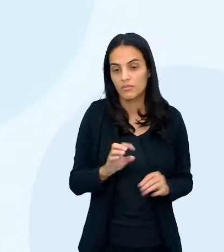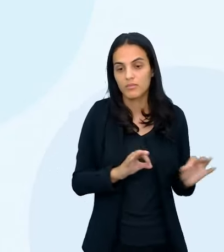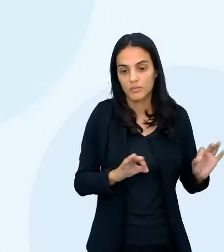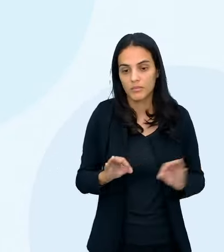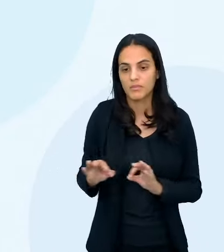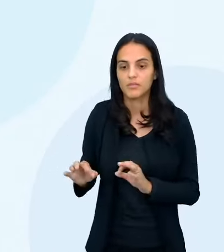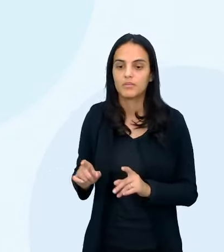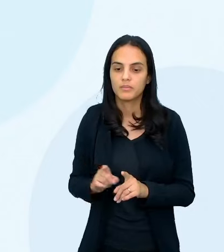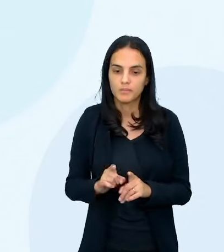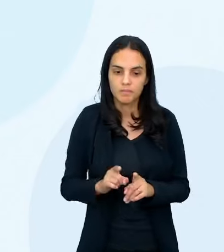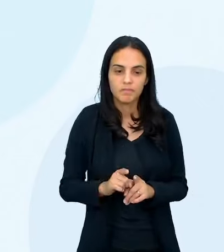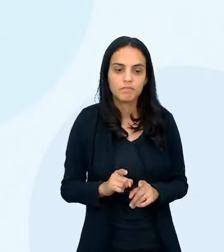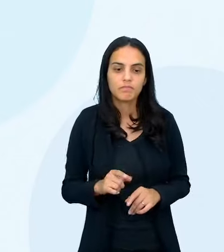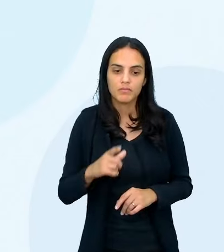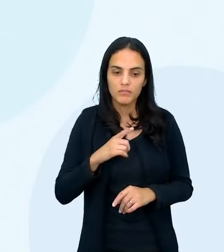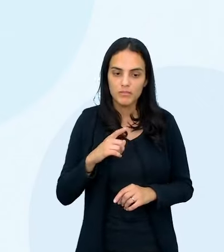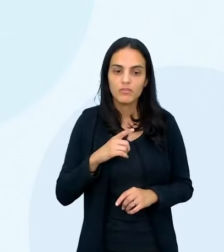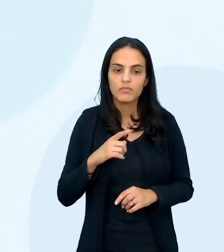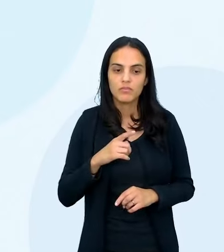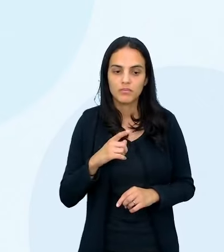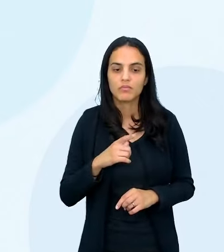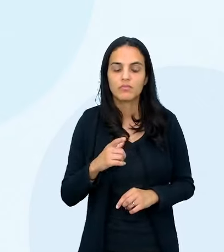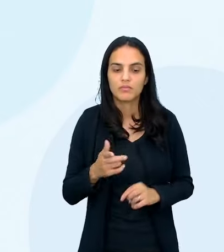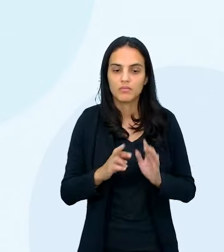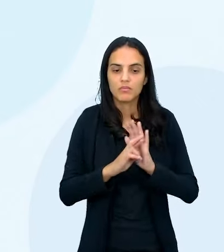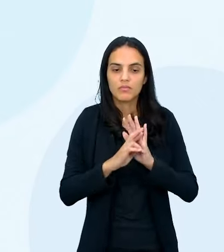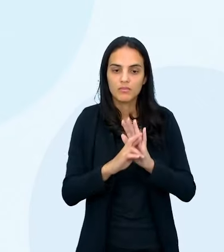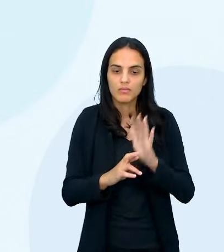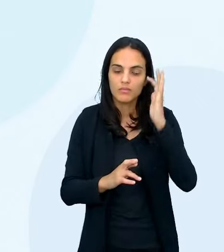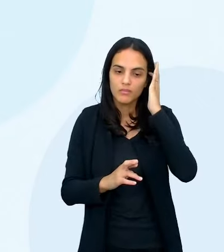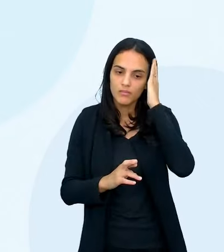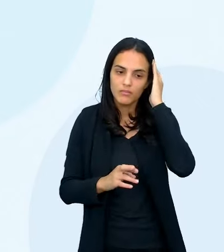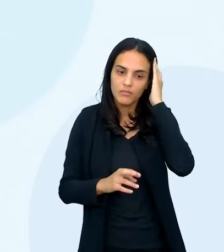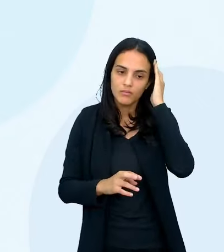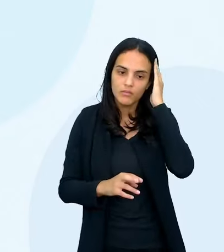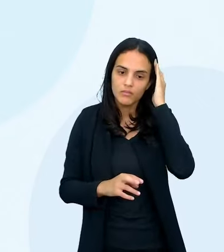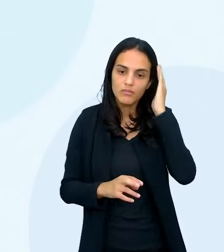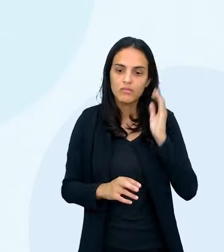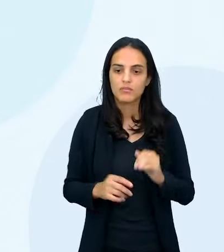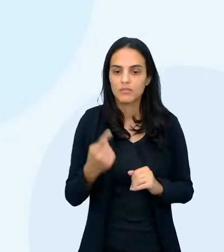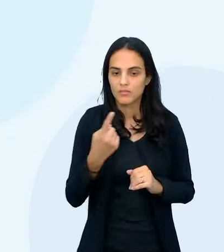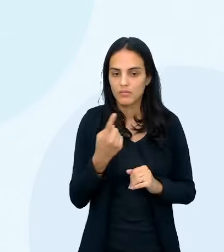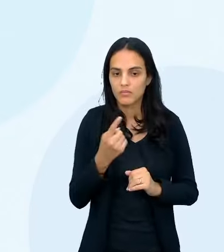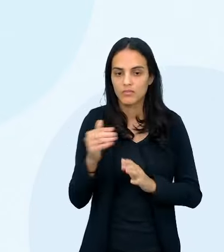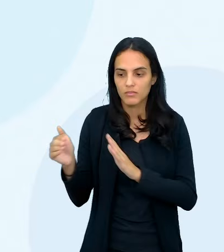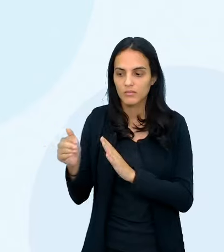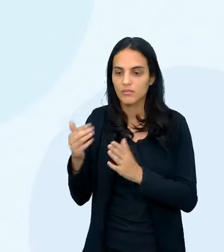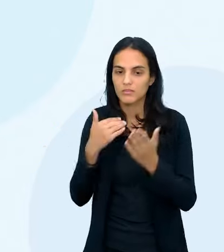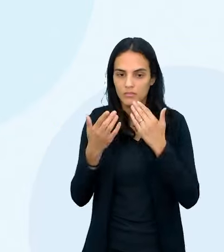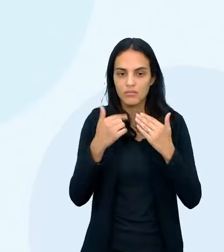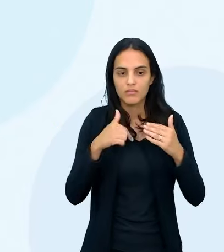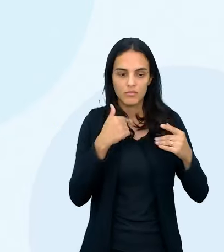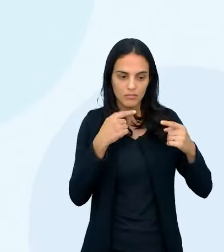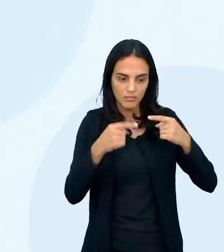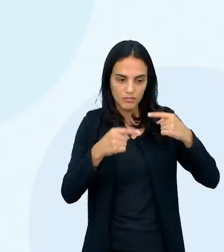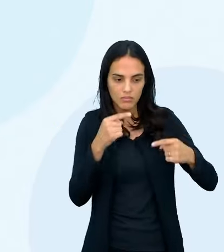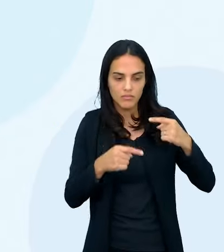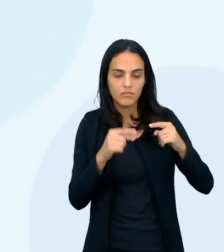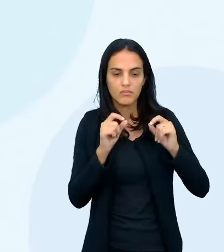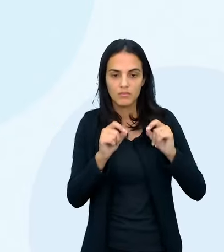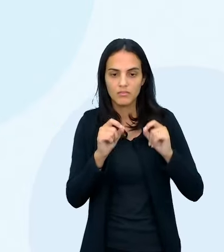isso também é um referencial, né? E ali naquele primeiro momento de conversa a gente vai discutir realmente questões do que